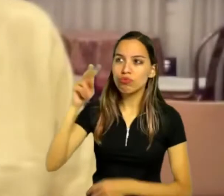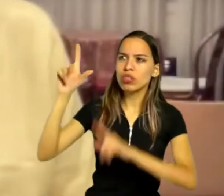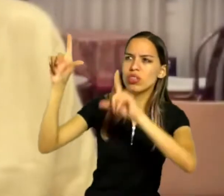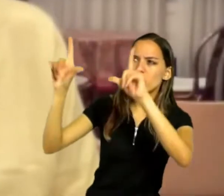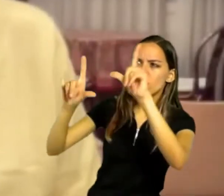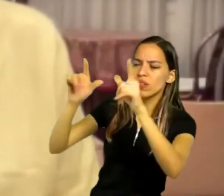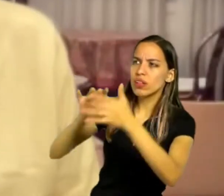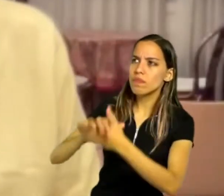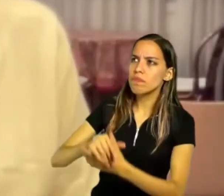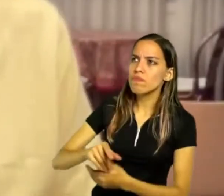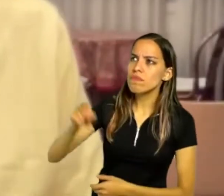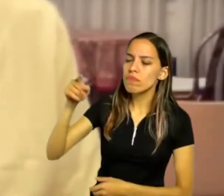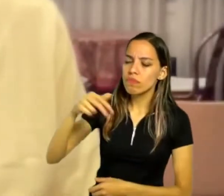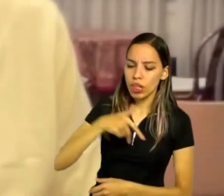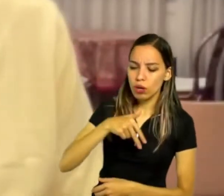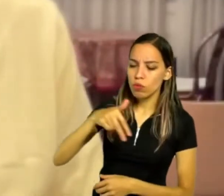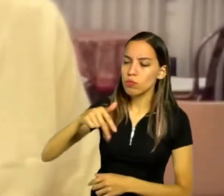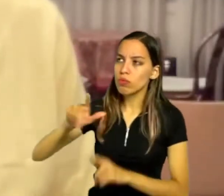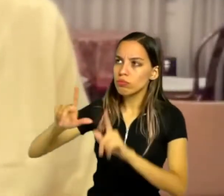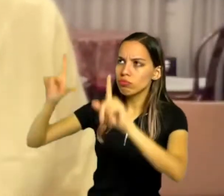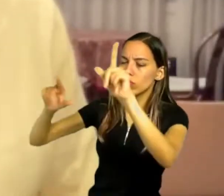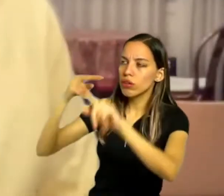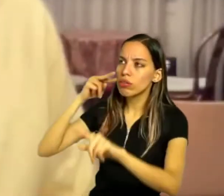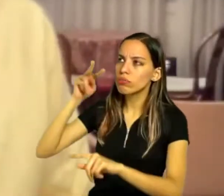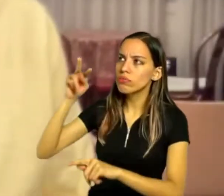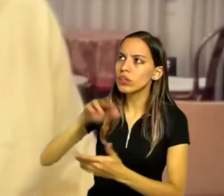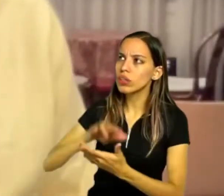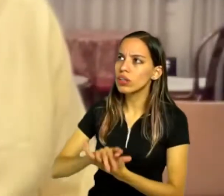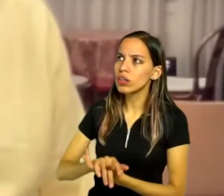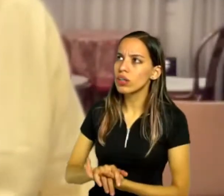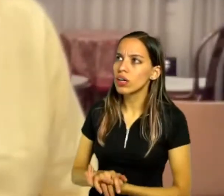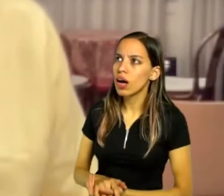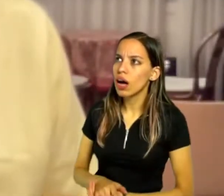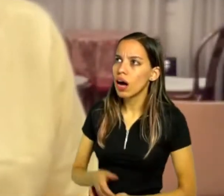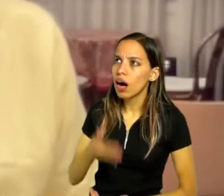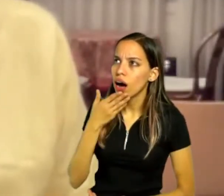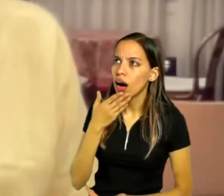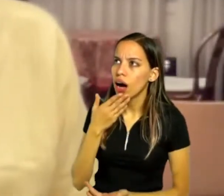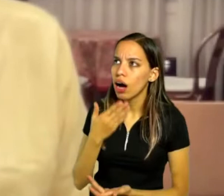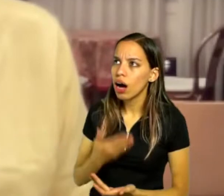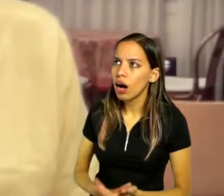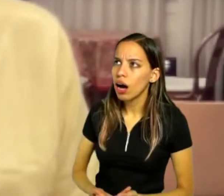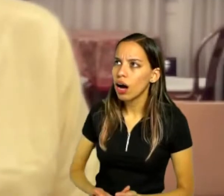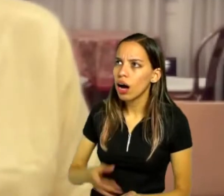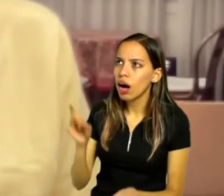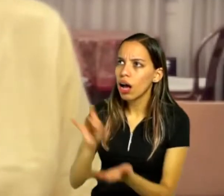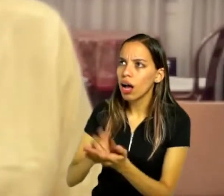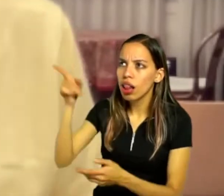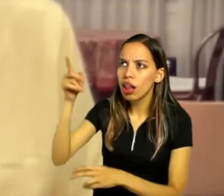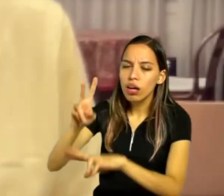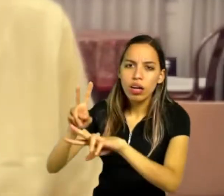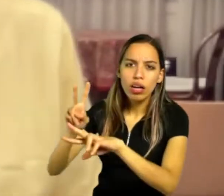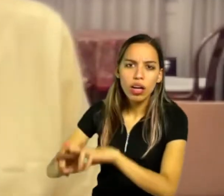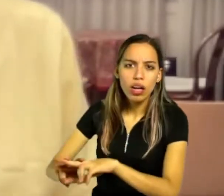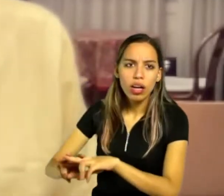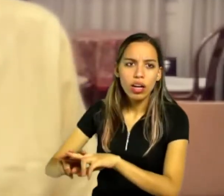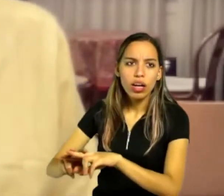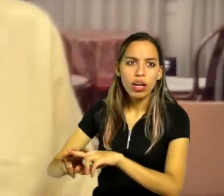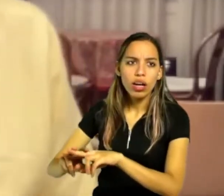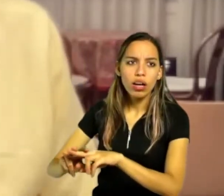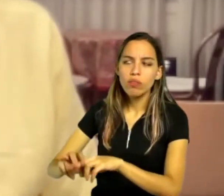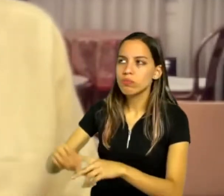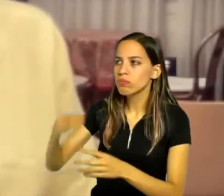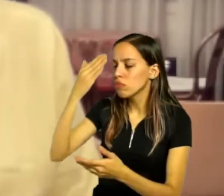do Carandiru, né? Aí eu olho na televisão e falei, nossa, é lá mesmo, está acontecendo isso. Mas era uma coisa de